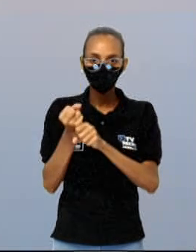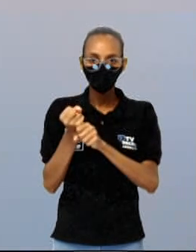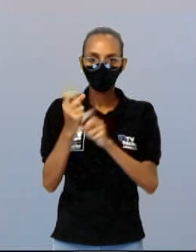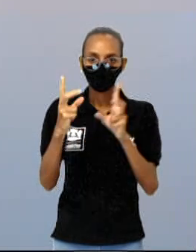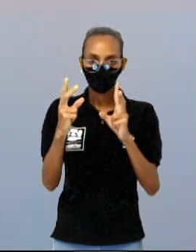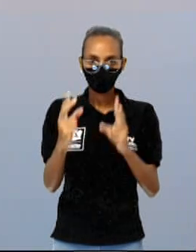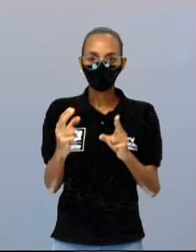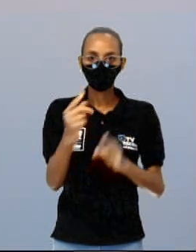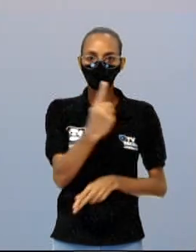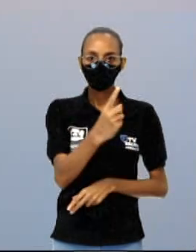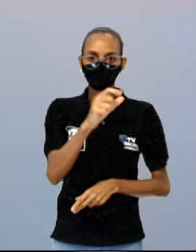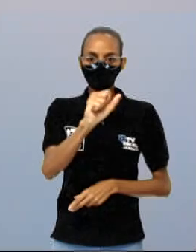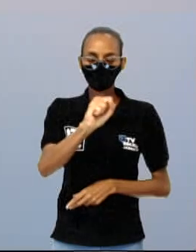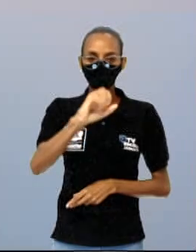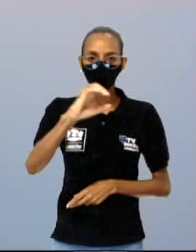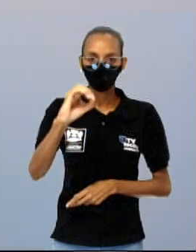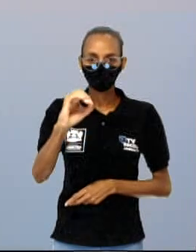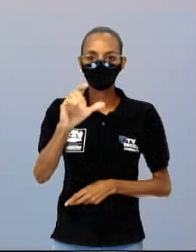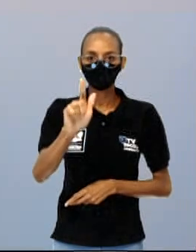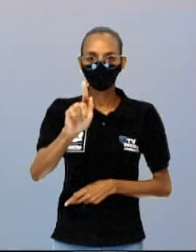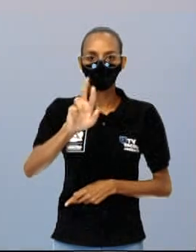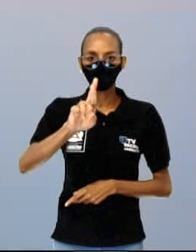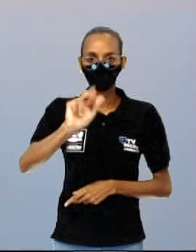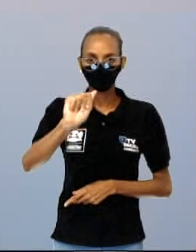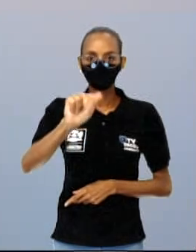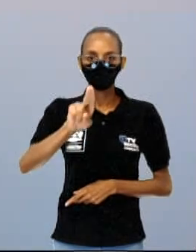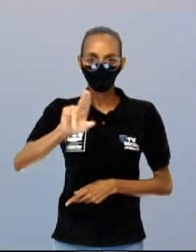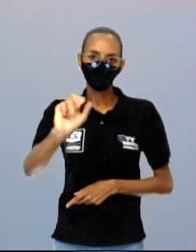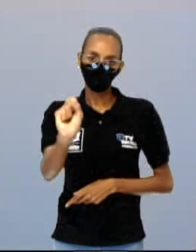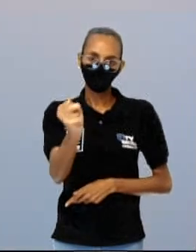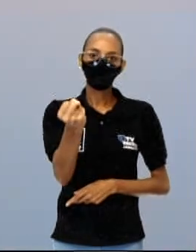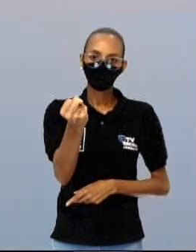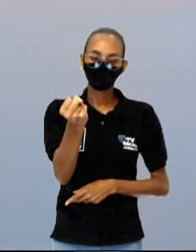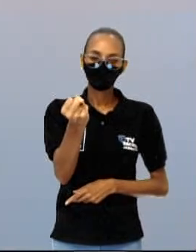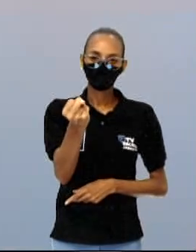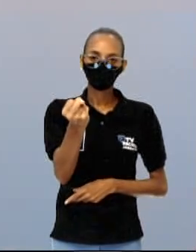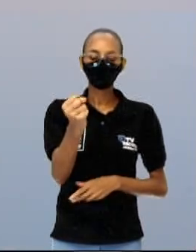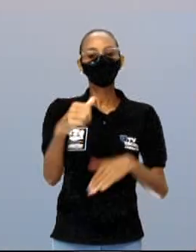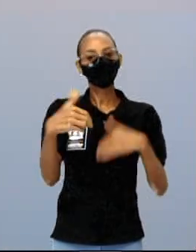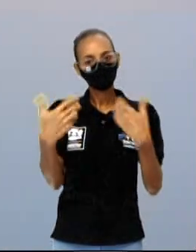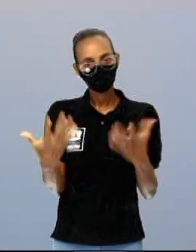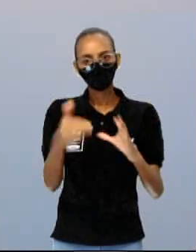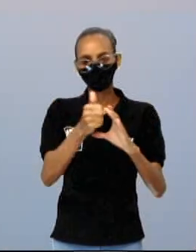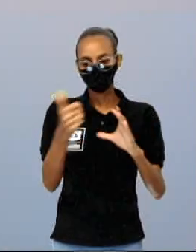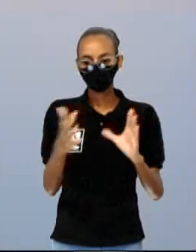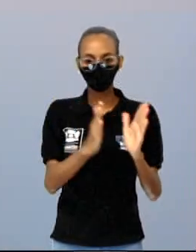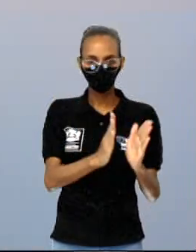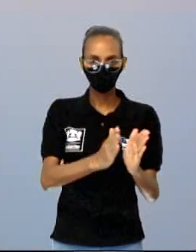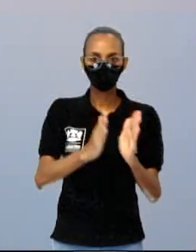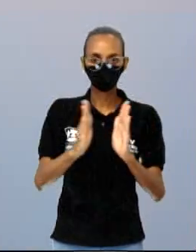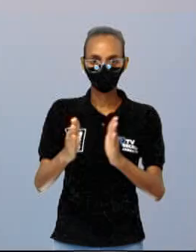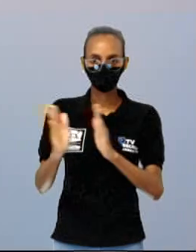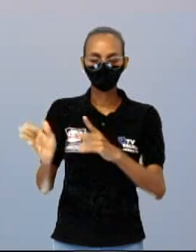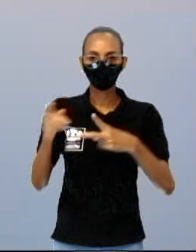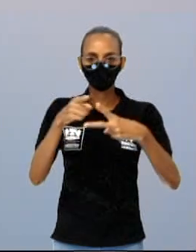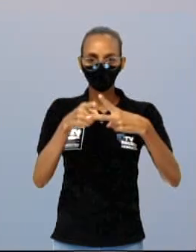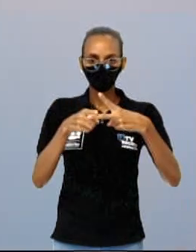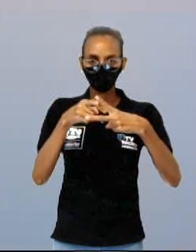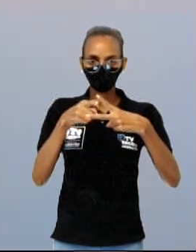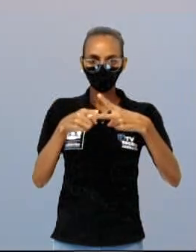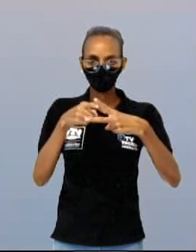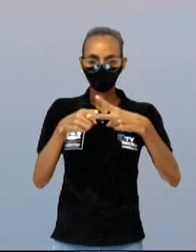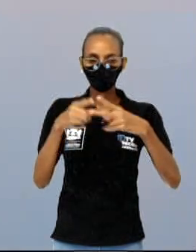a 180 graus. Ora, classificamos então os ângulos formados